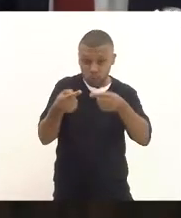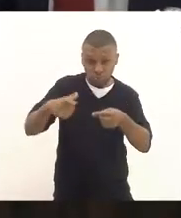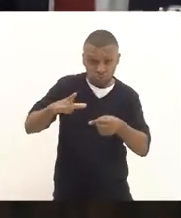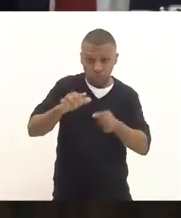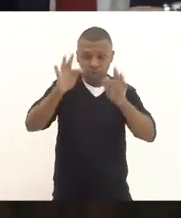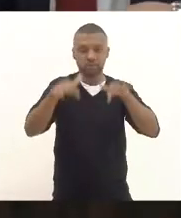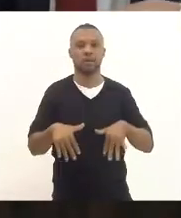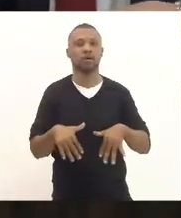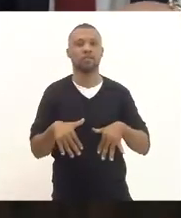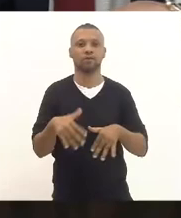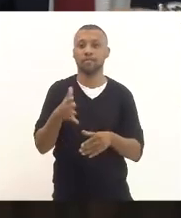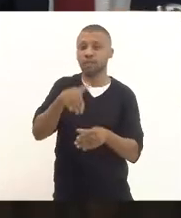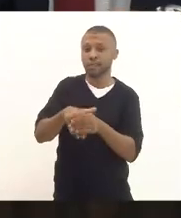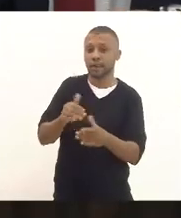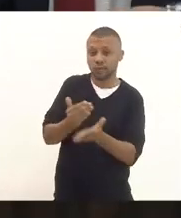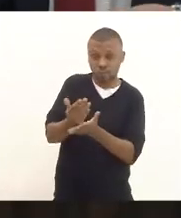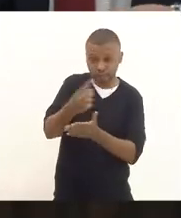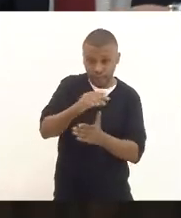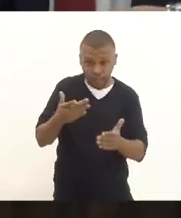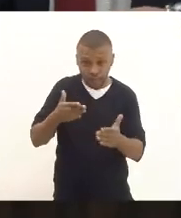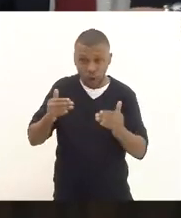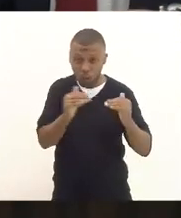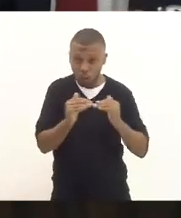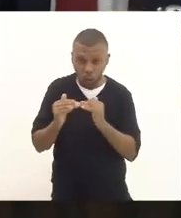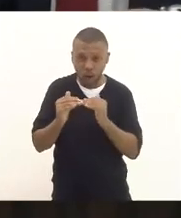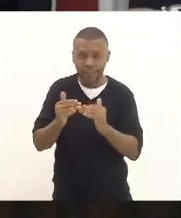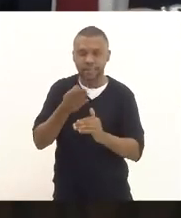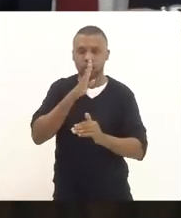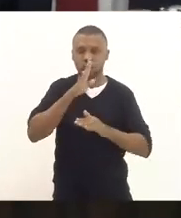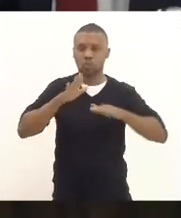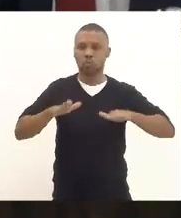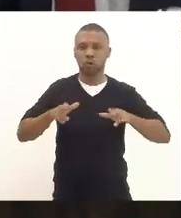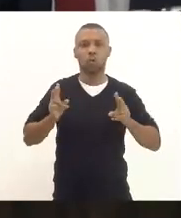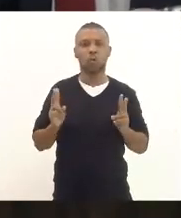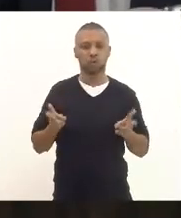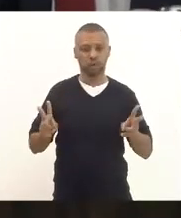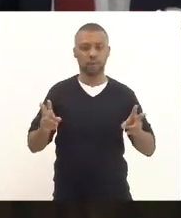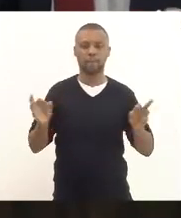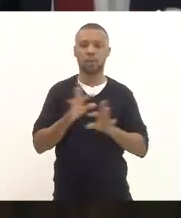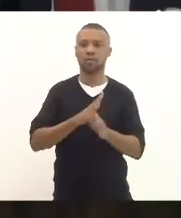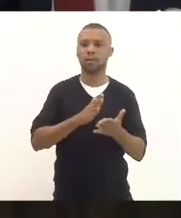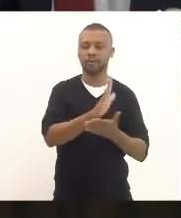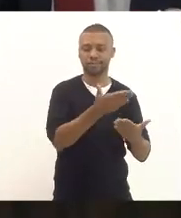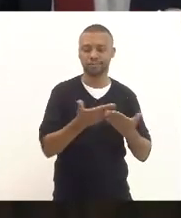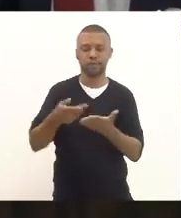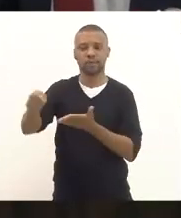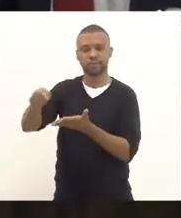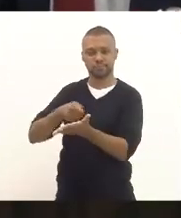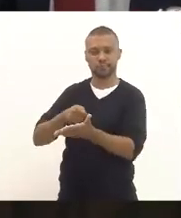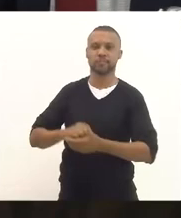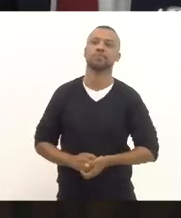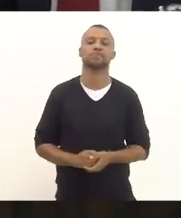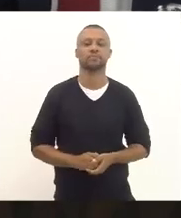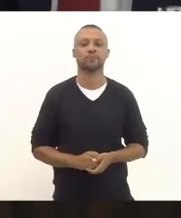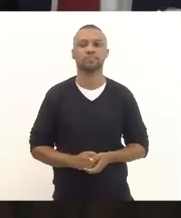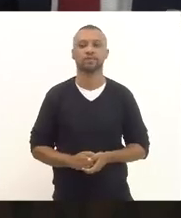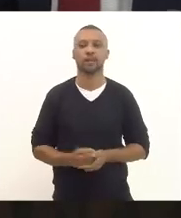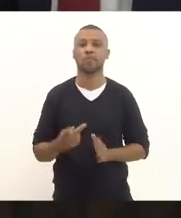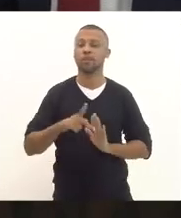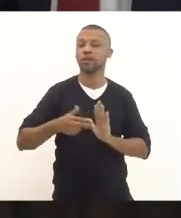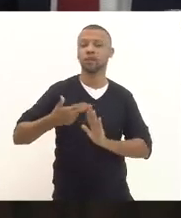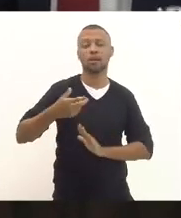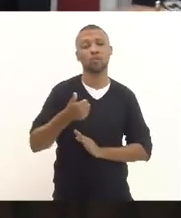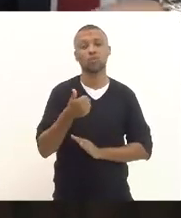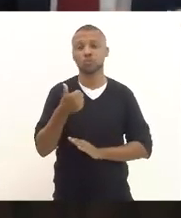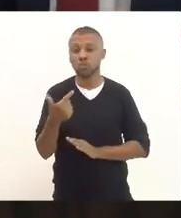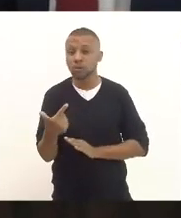discutir encerrada a discussão e votação todos que aprovam permaneçam Como estão aprovado vai à promulgação da resolução